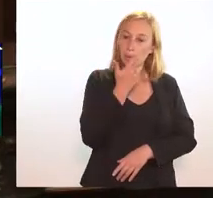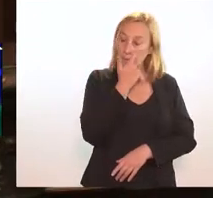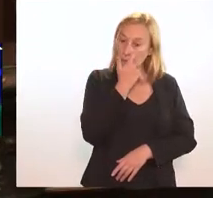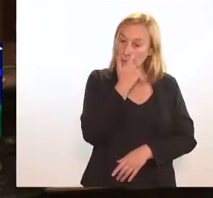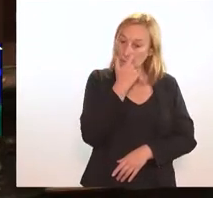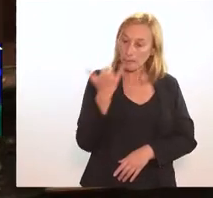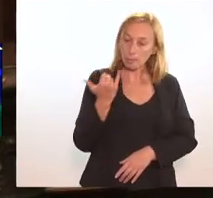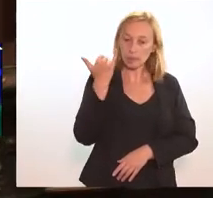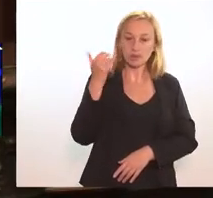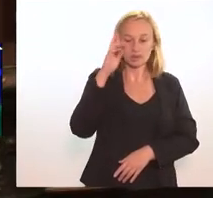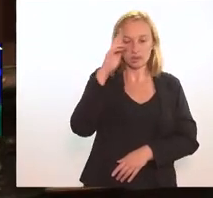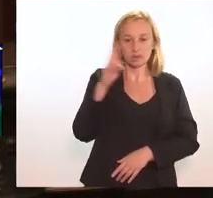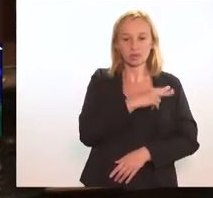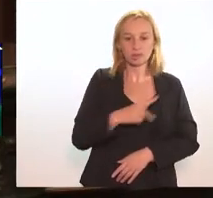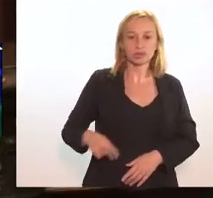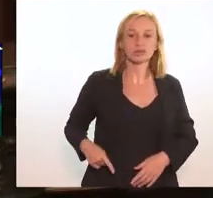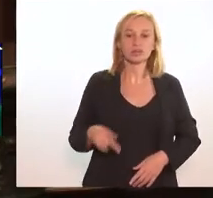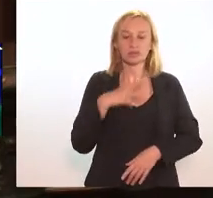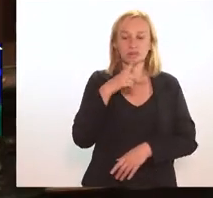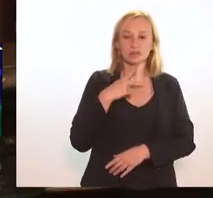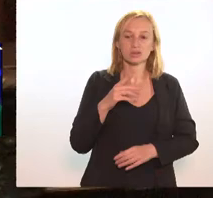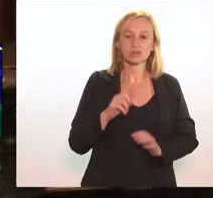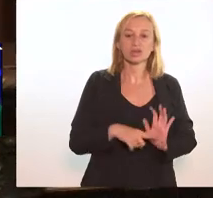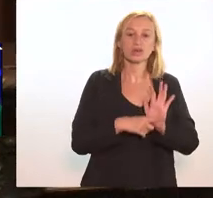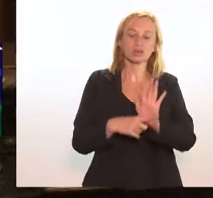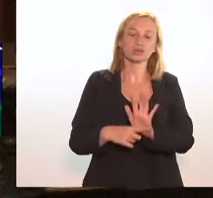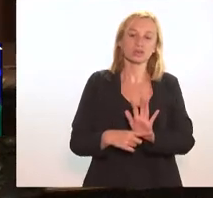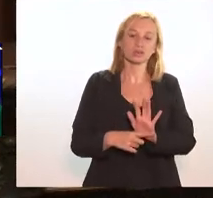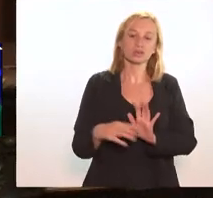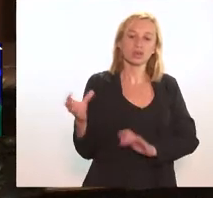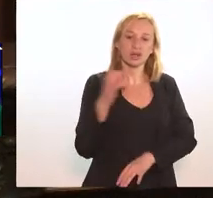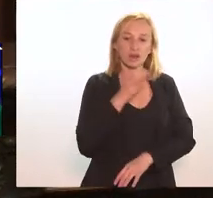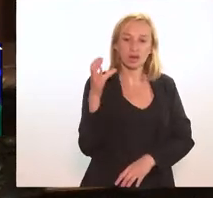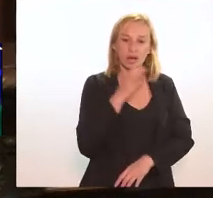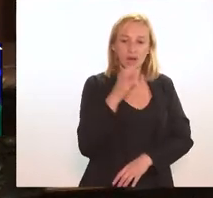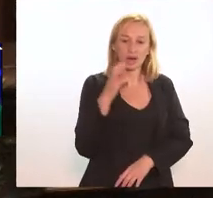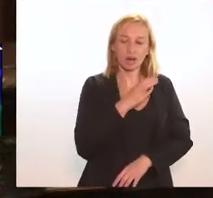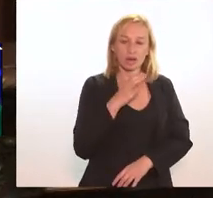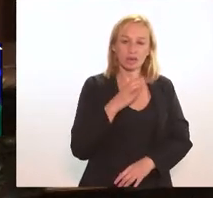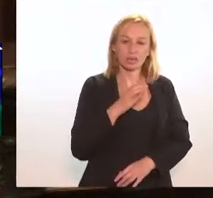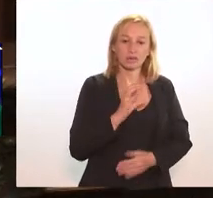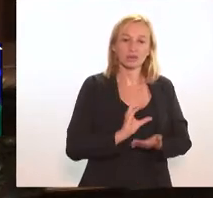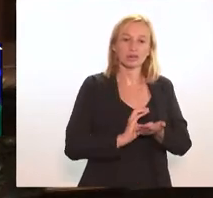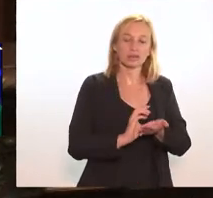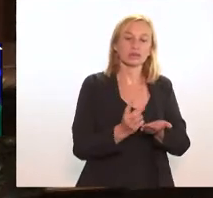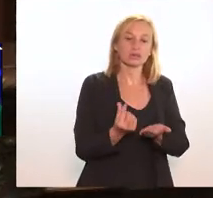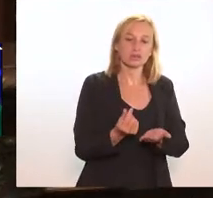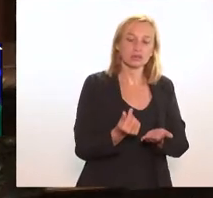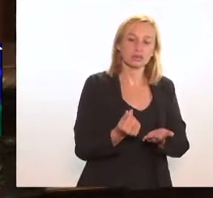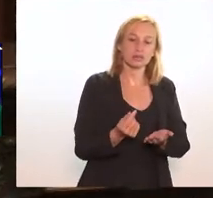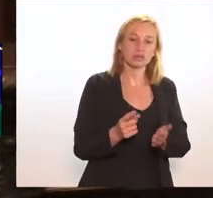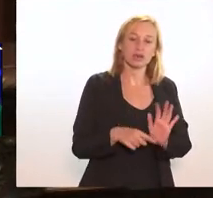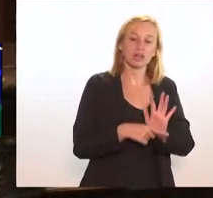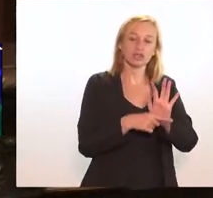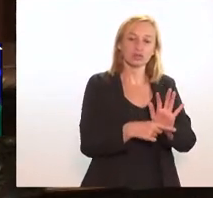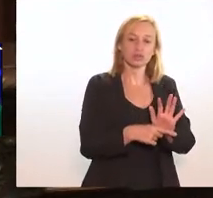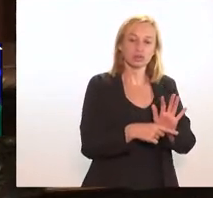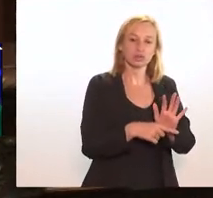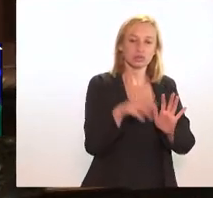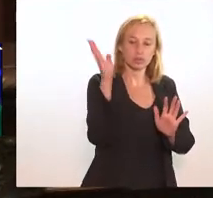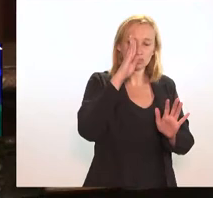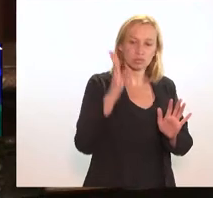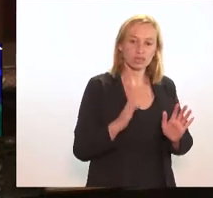senhora presidenta, dizer que o auxílio emergencial reduziu a pobreza no Brasil em 2020